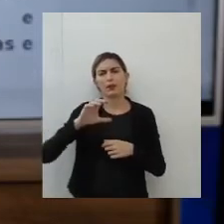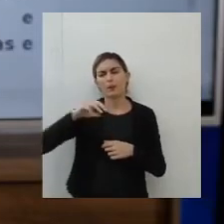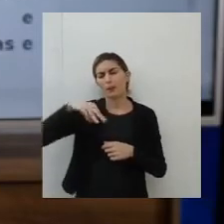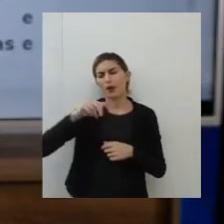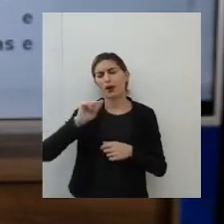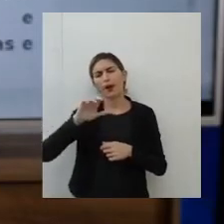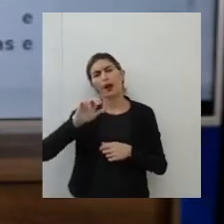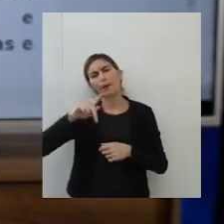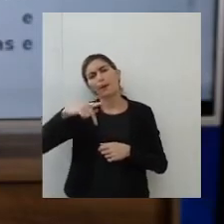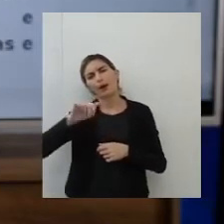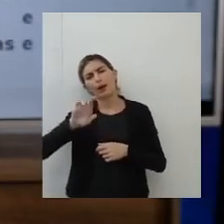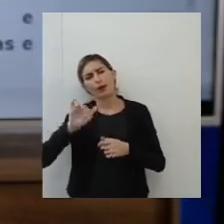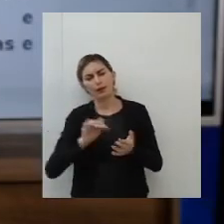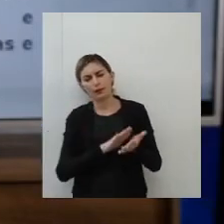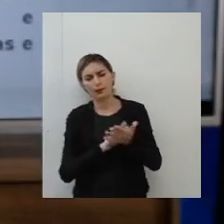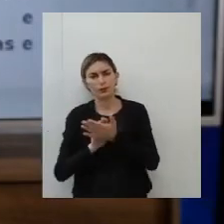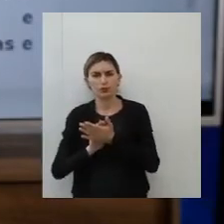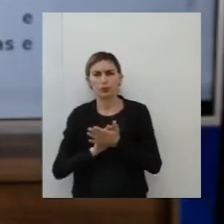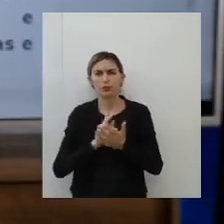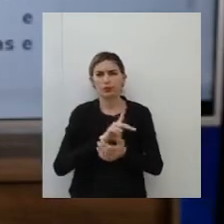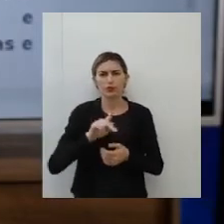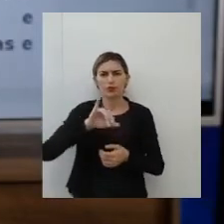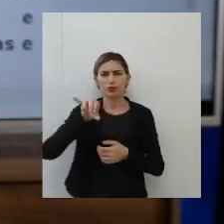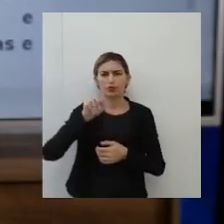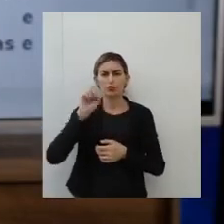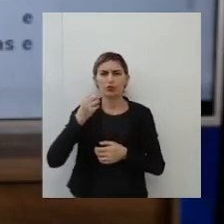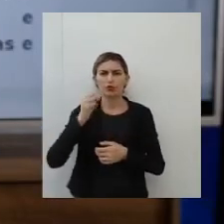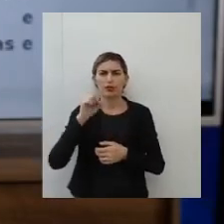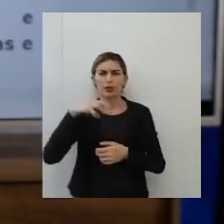Um salve para o professor Josemir Francisco.